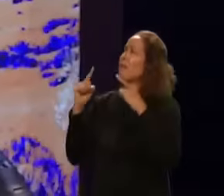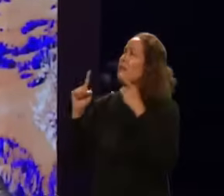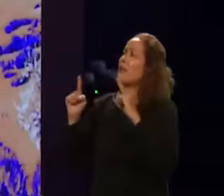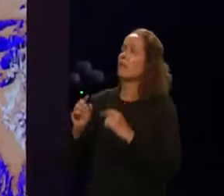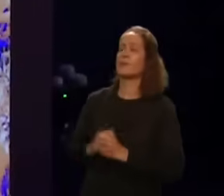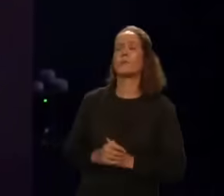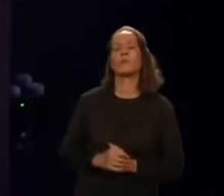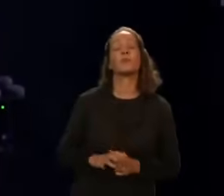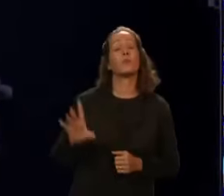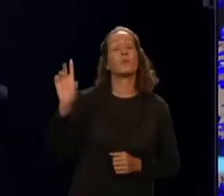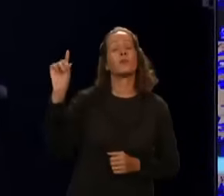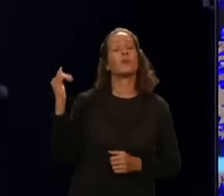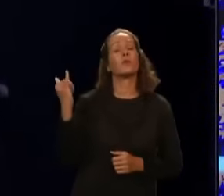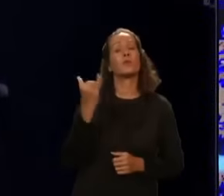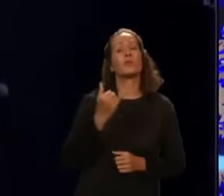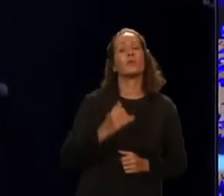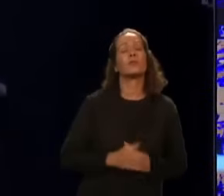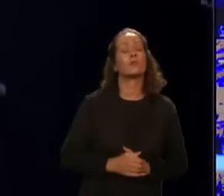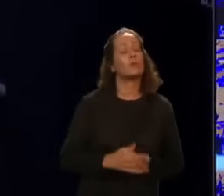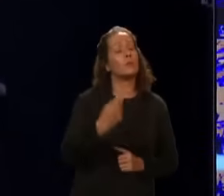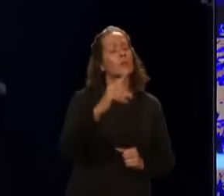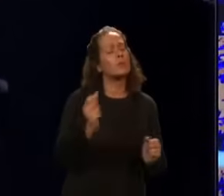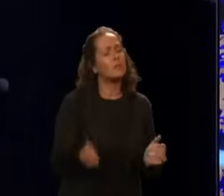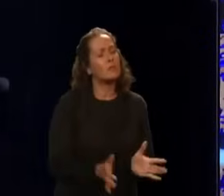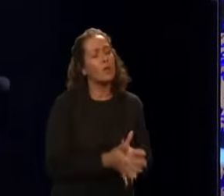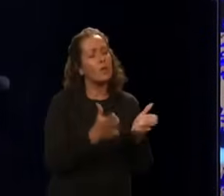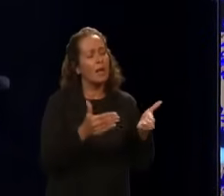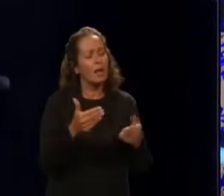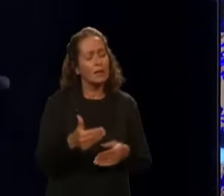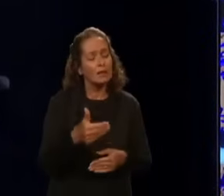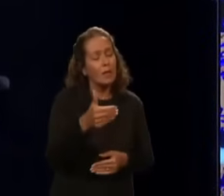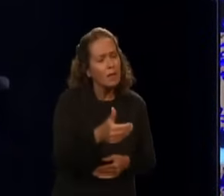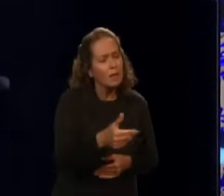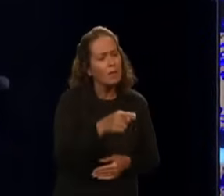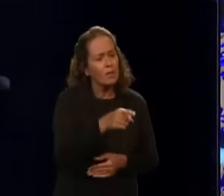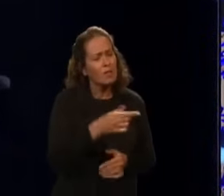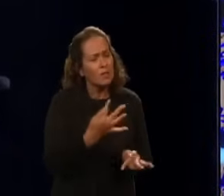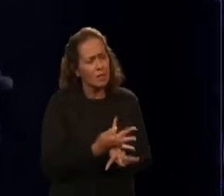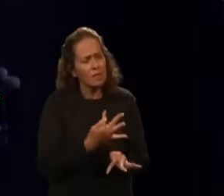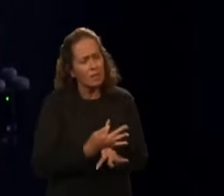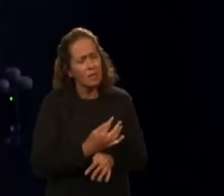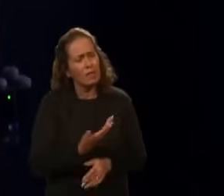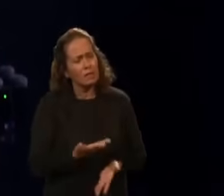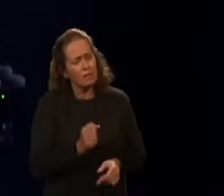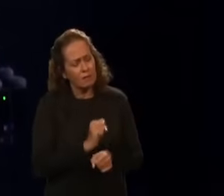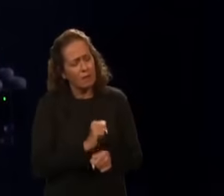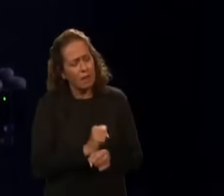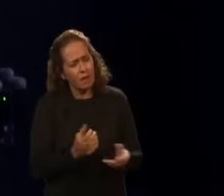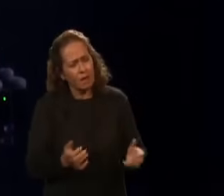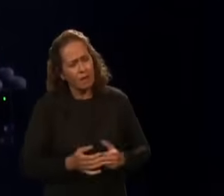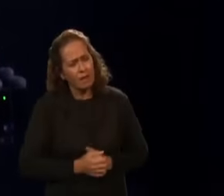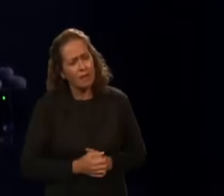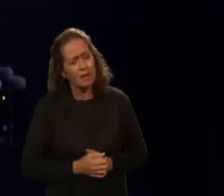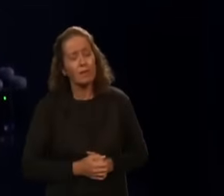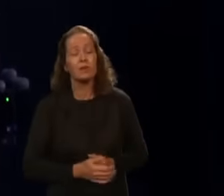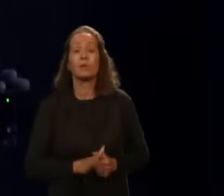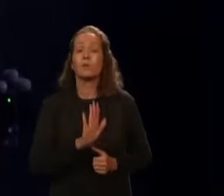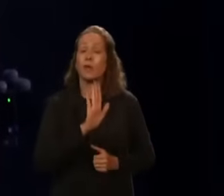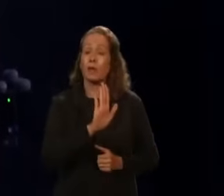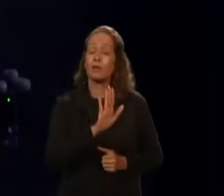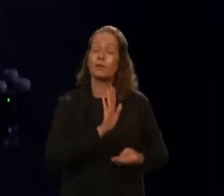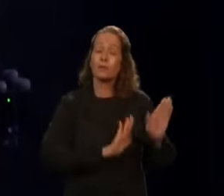Deus fala assim: seu milagre está logo ali na frente, vamos ver se você aguenta esperar. Mas nesse meio tempo, não se